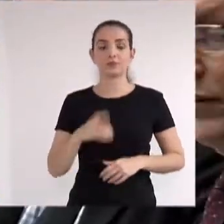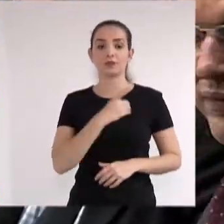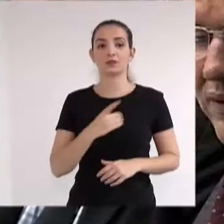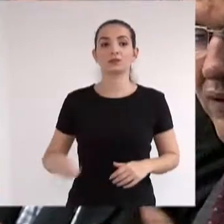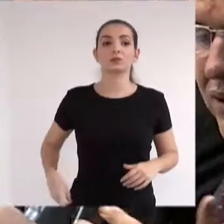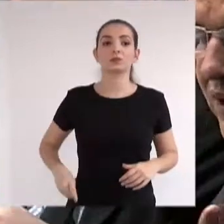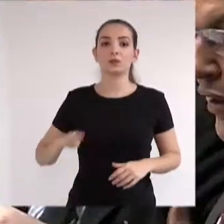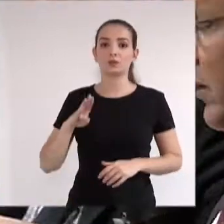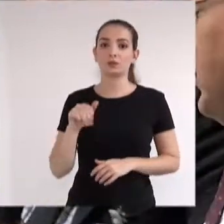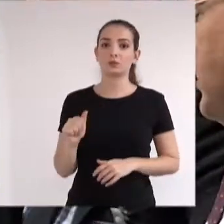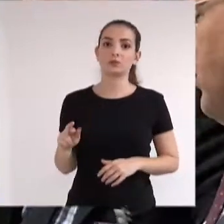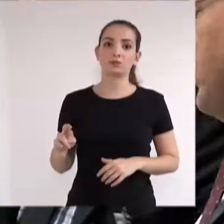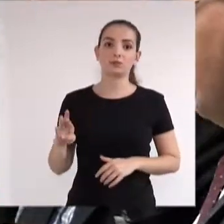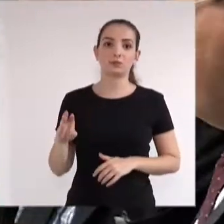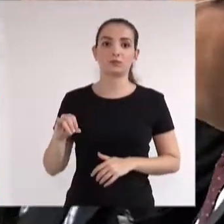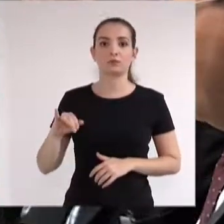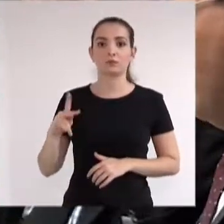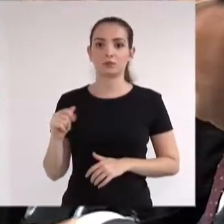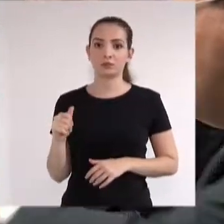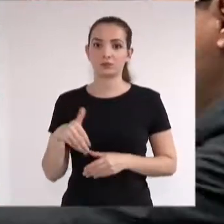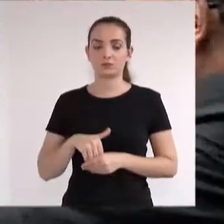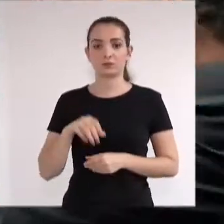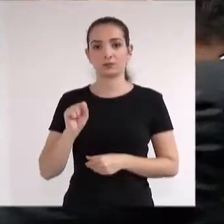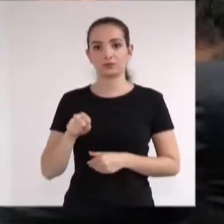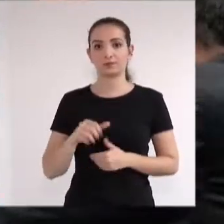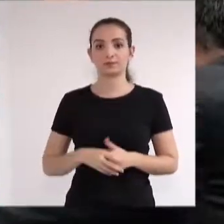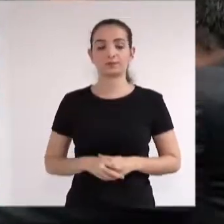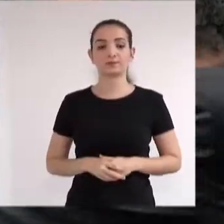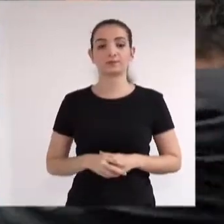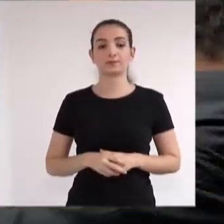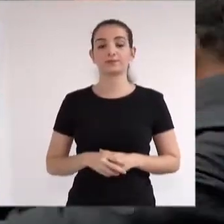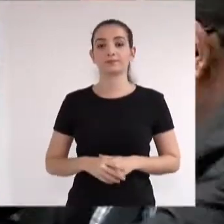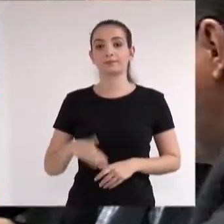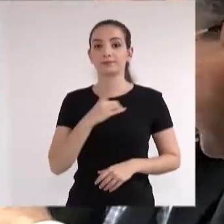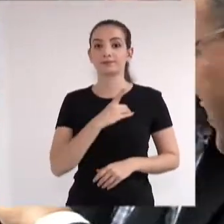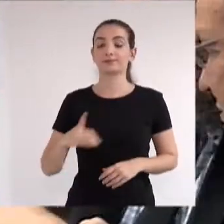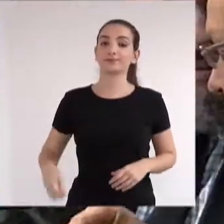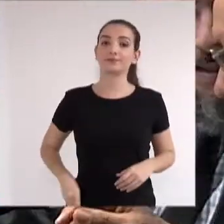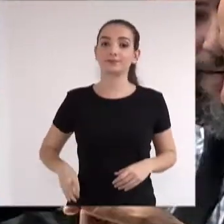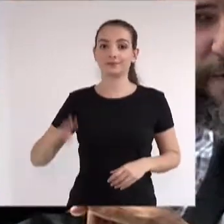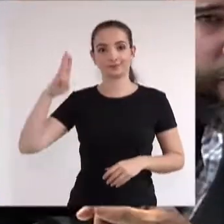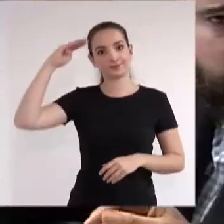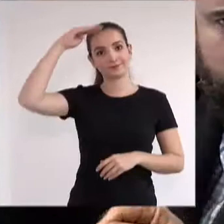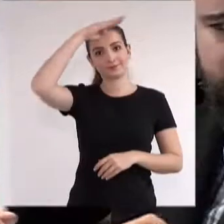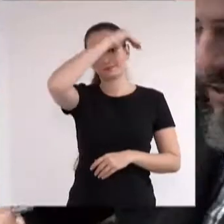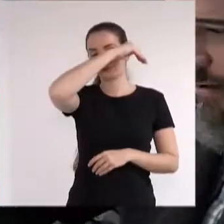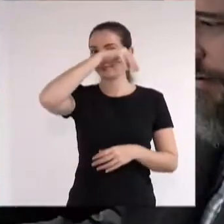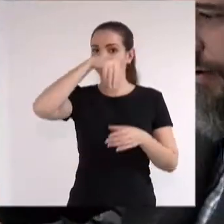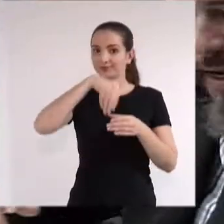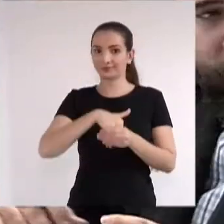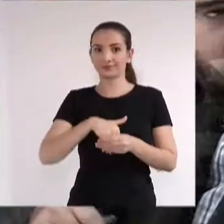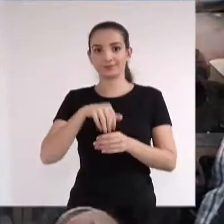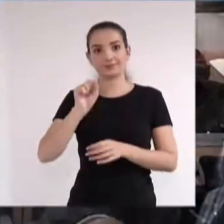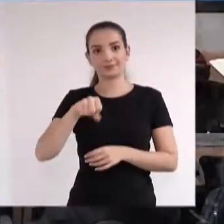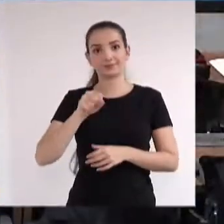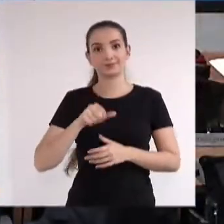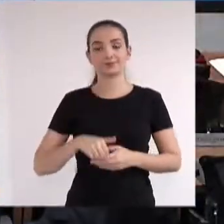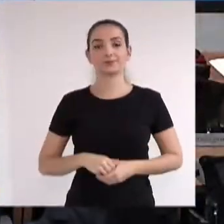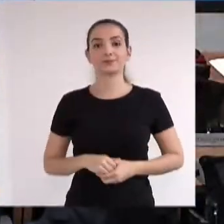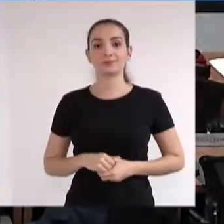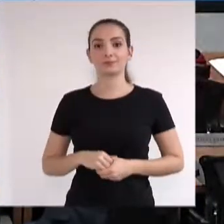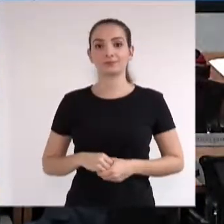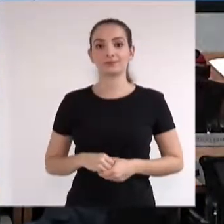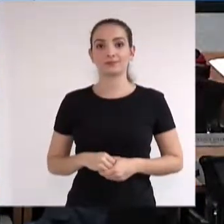Deputado Barbosinha. Deputado Barbosinha, vota sim. Deputado Beto Pereira. Deputado Beto Pereira, vota